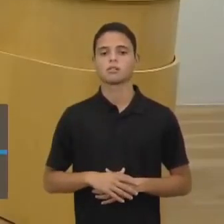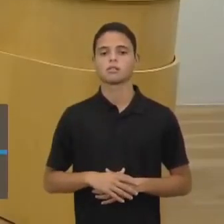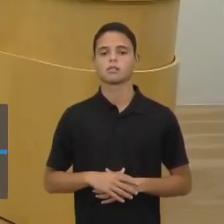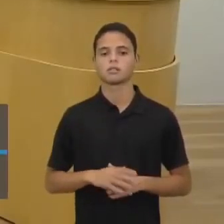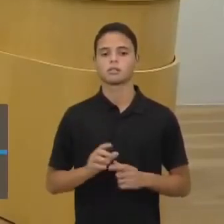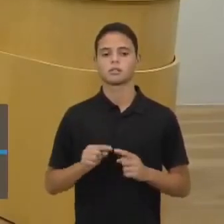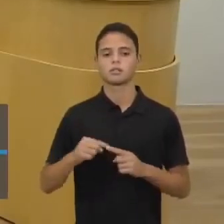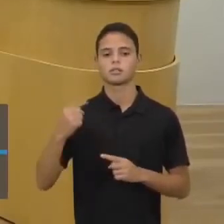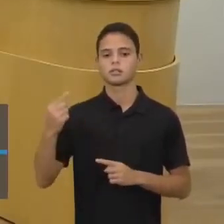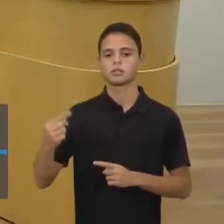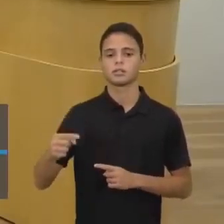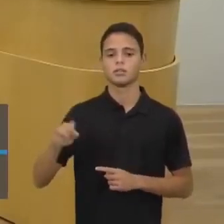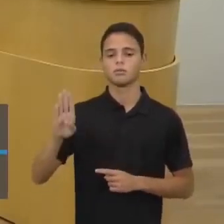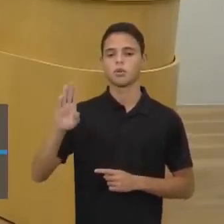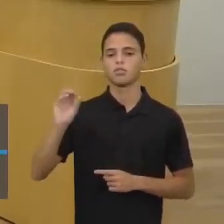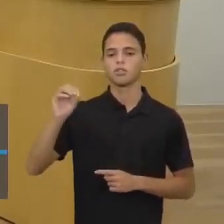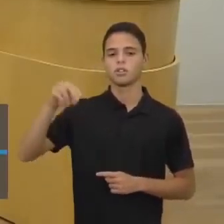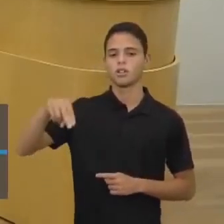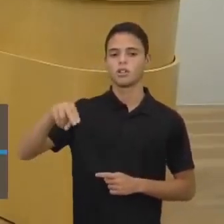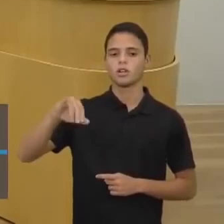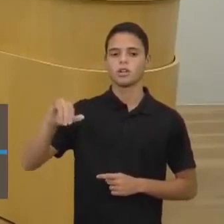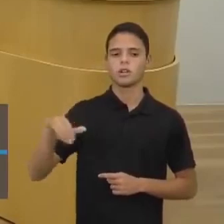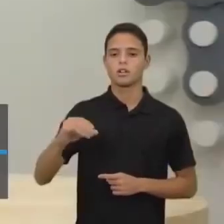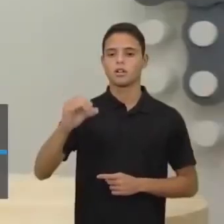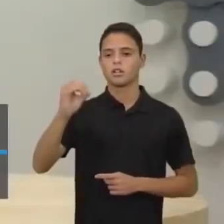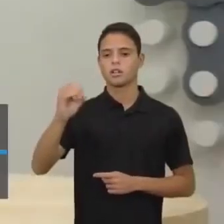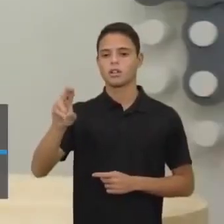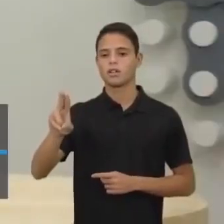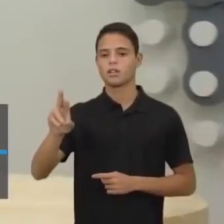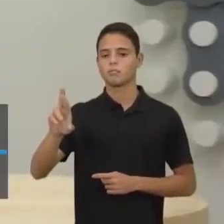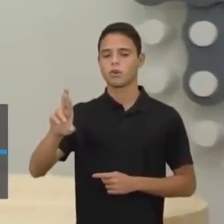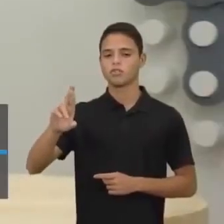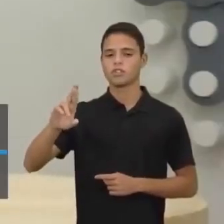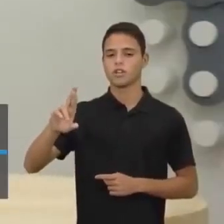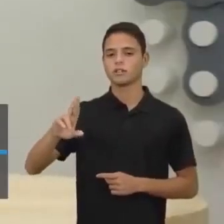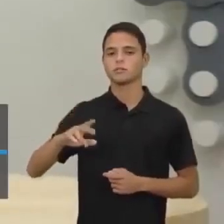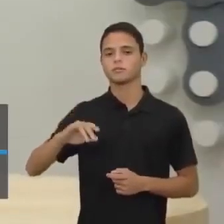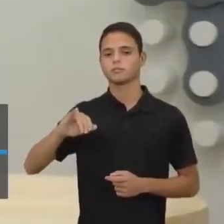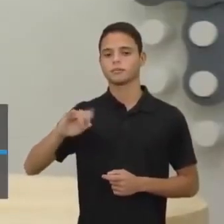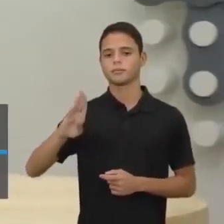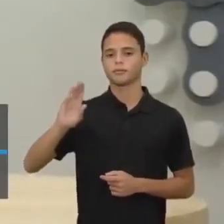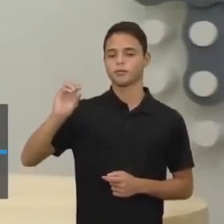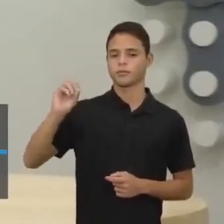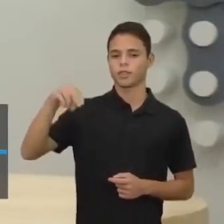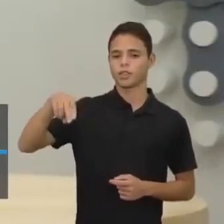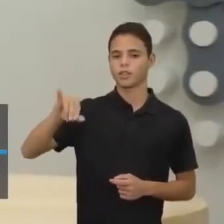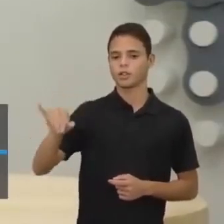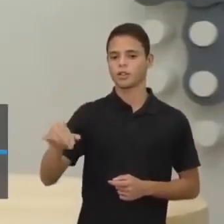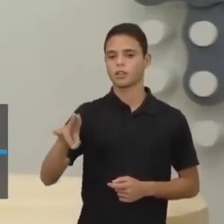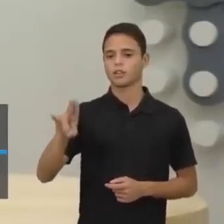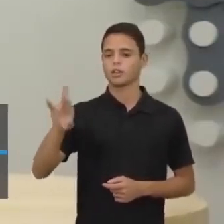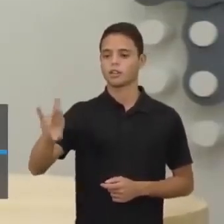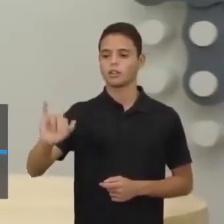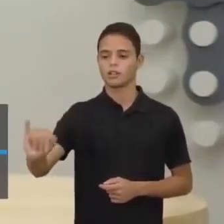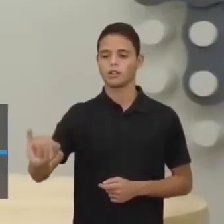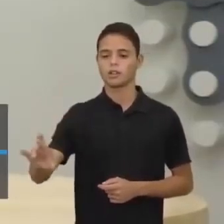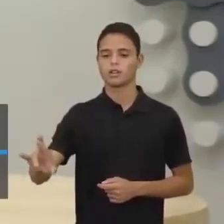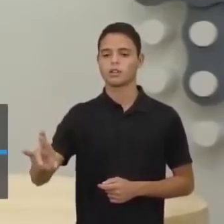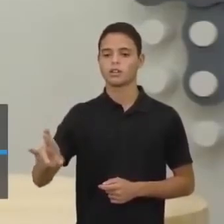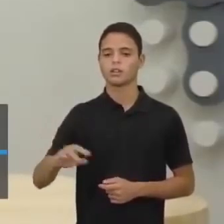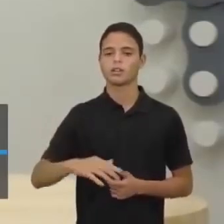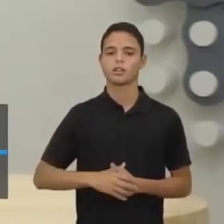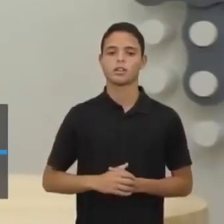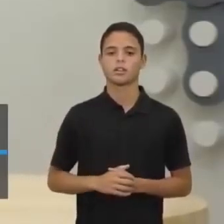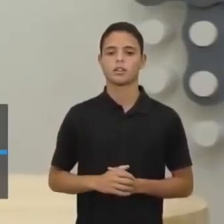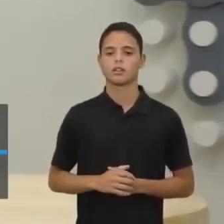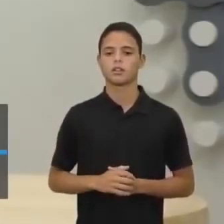Depois você tem bonjour. Imagina, estudante, você chegar para o seu professor e falar assim, salut, professor. Salut. Então, olha